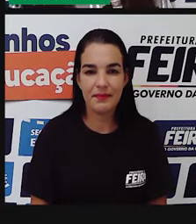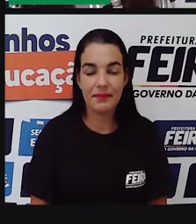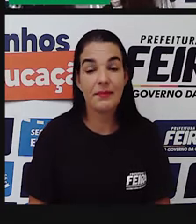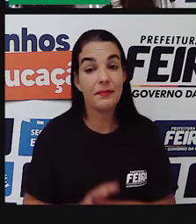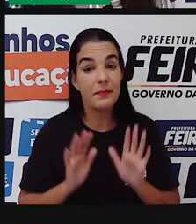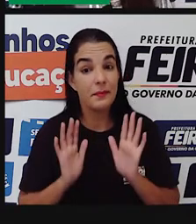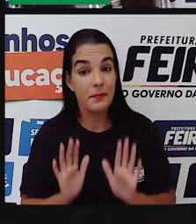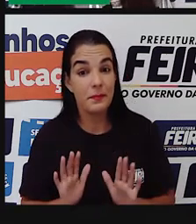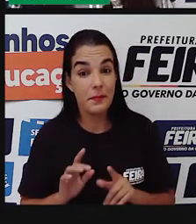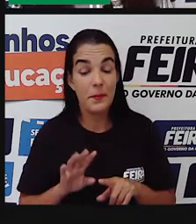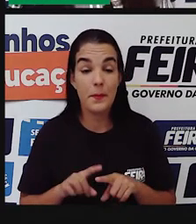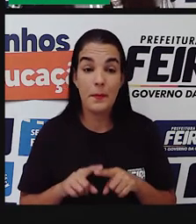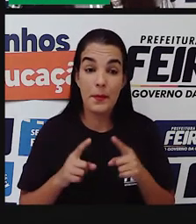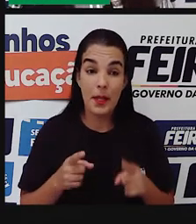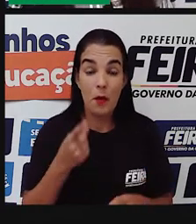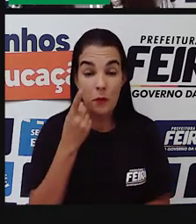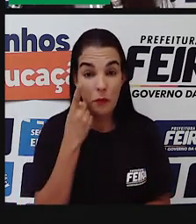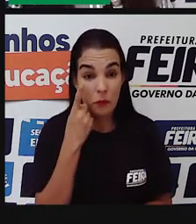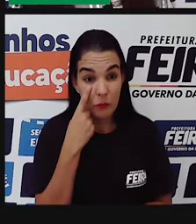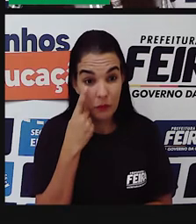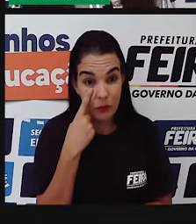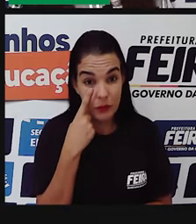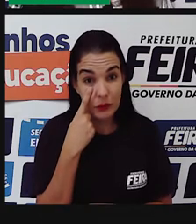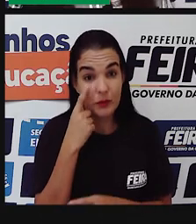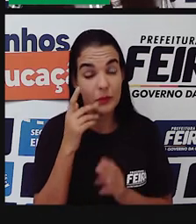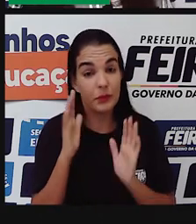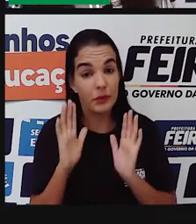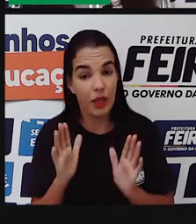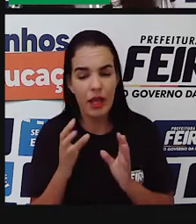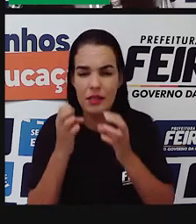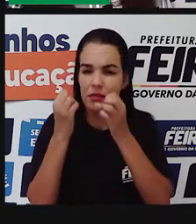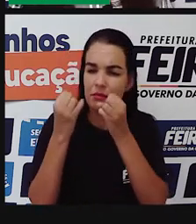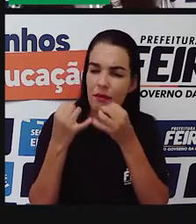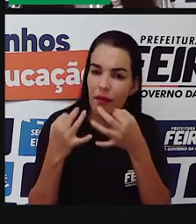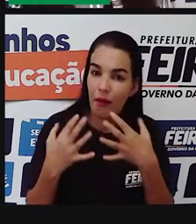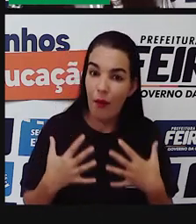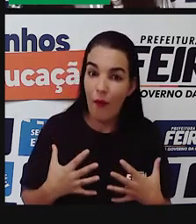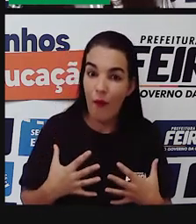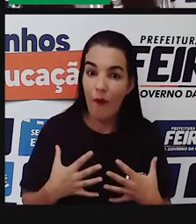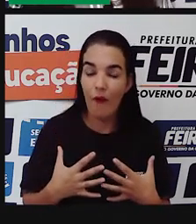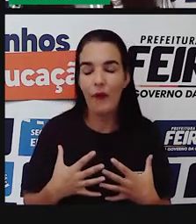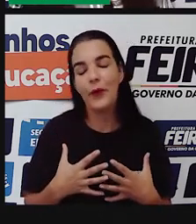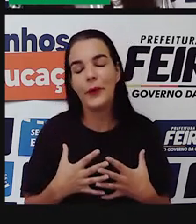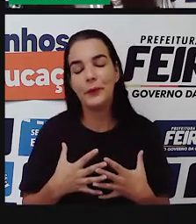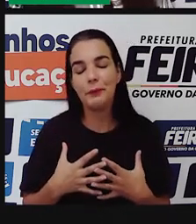Então, gente, como a Pró já tinha dito para vocês,